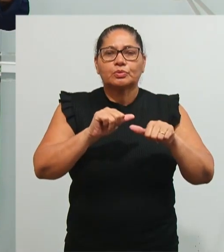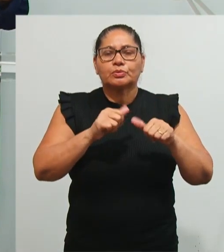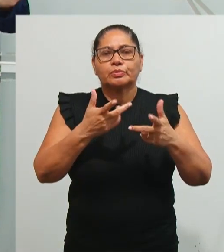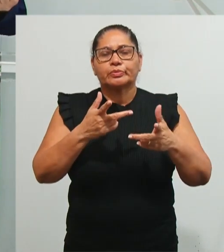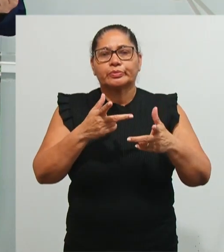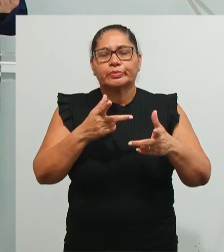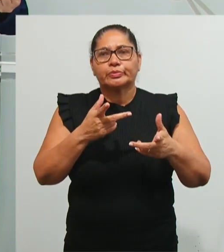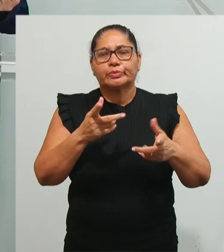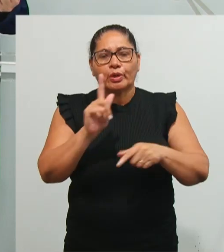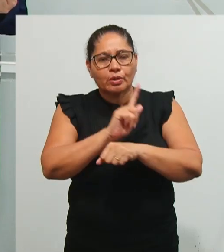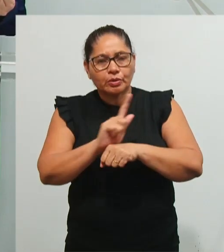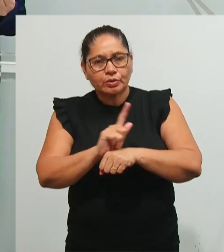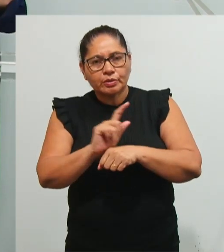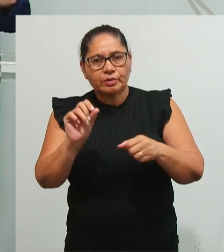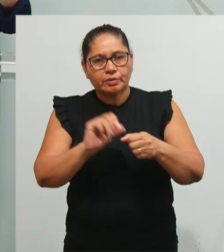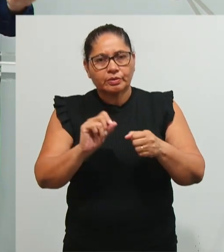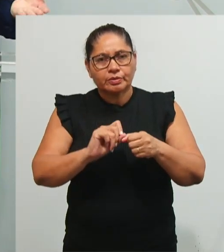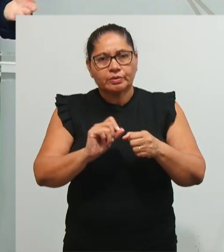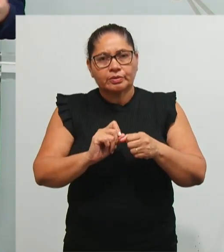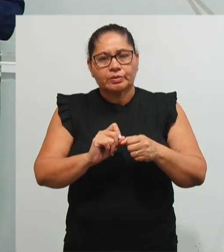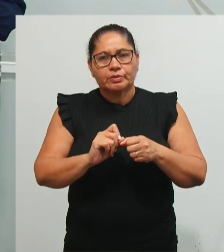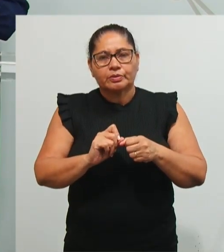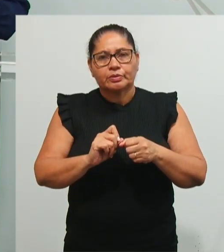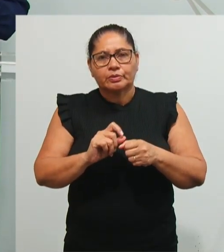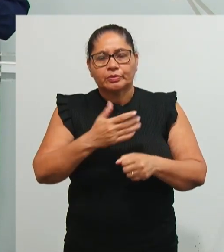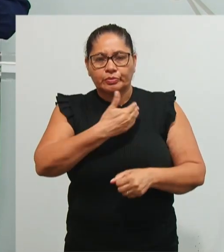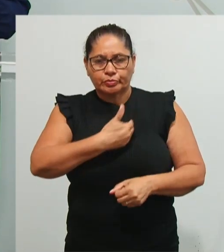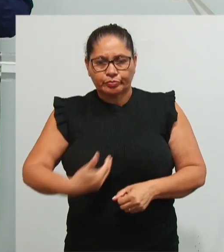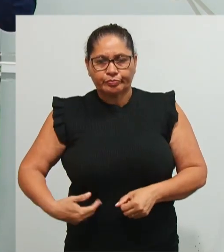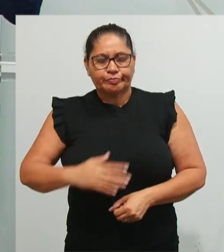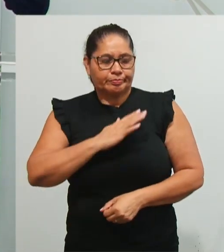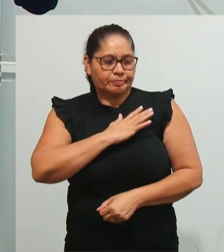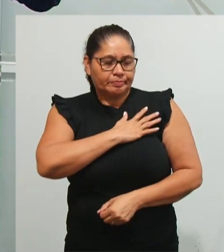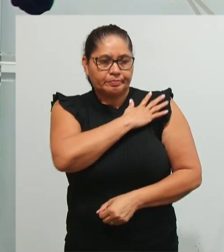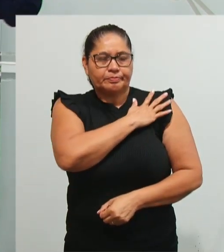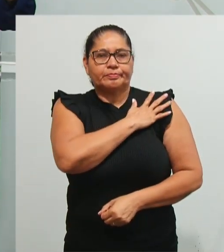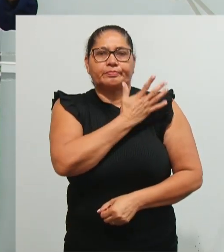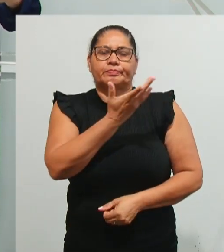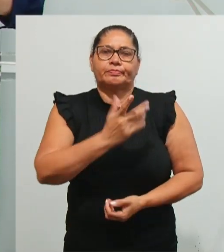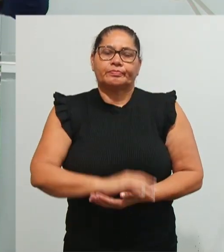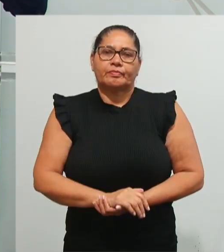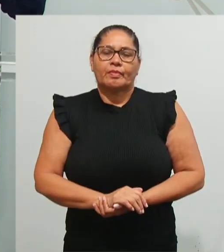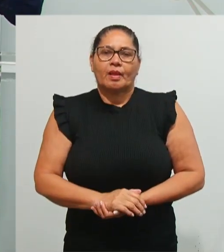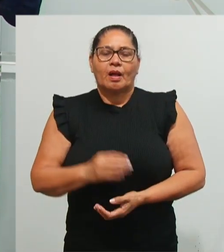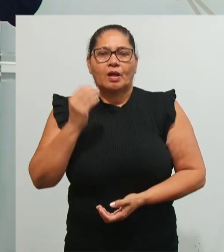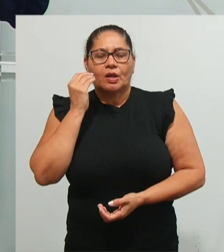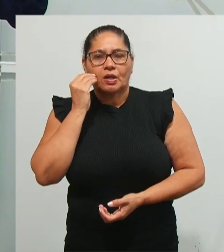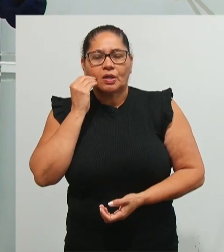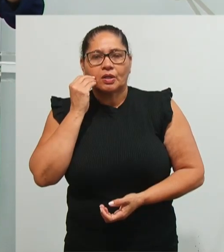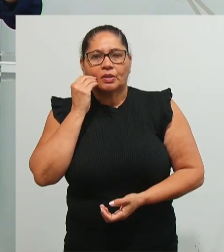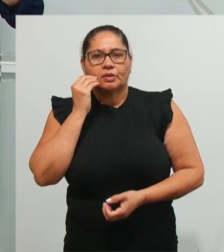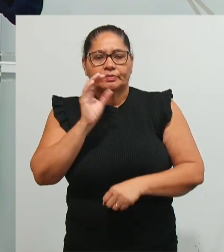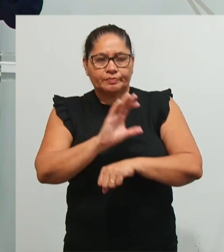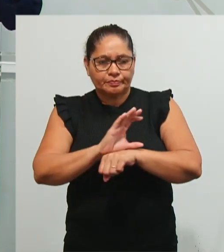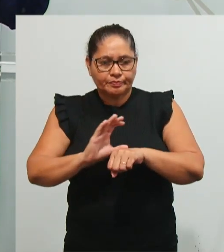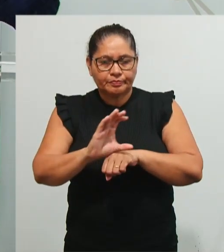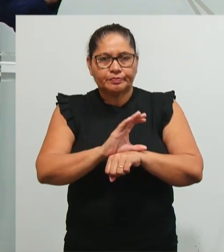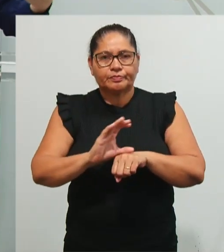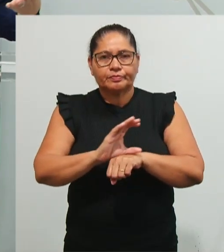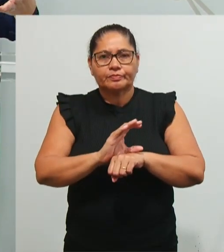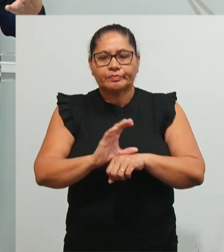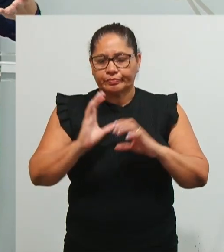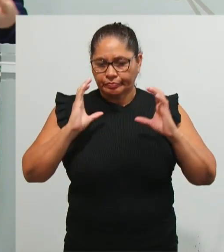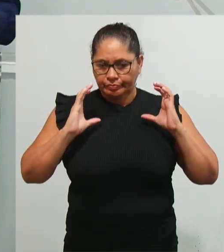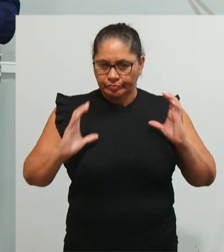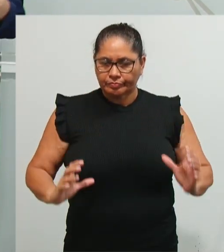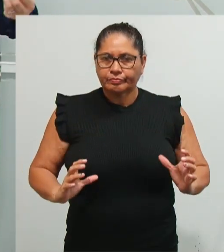tinha sido feita desde os governos militares. Então, quando a gente tem a formação da nossa Constituição, que é essa Constituição cidadã,